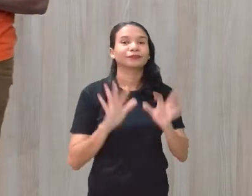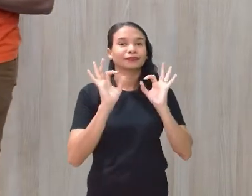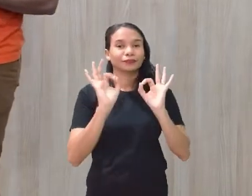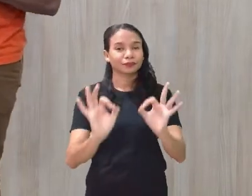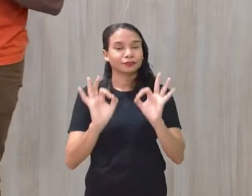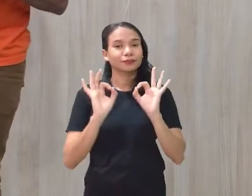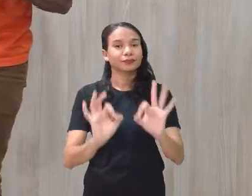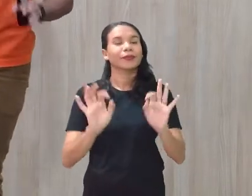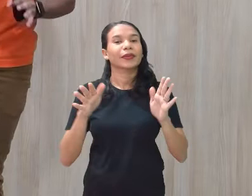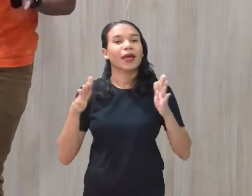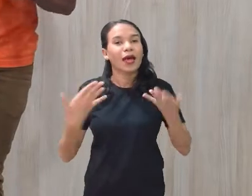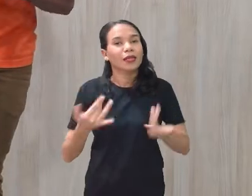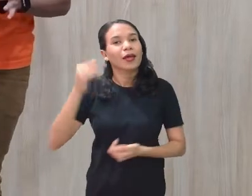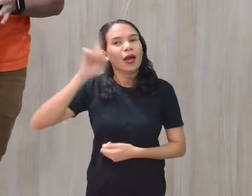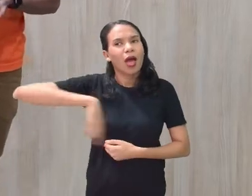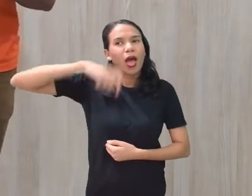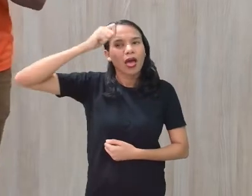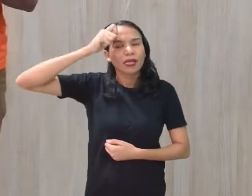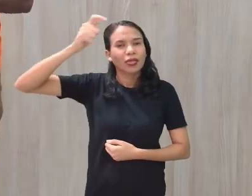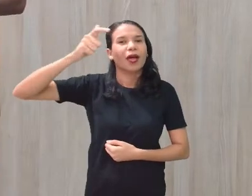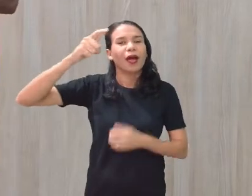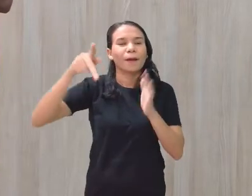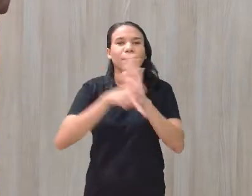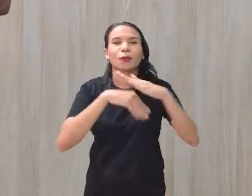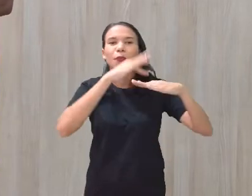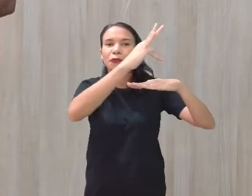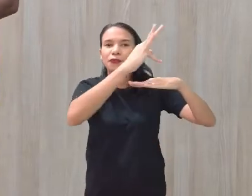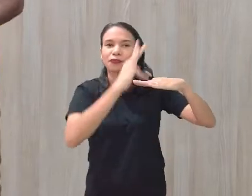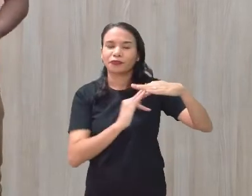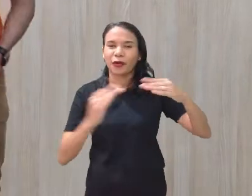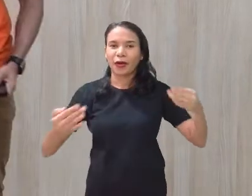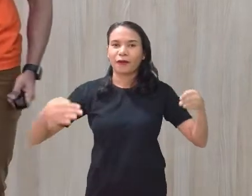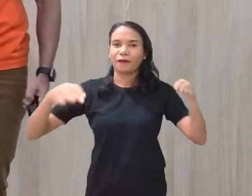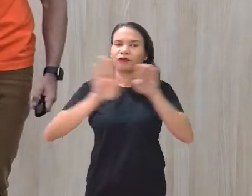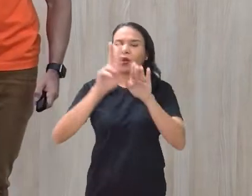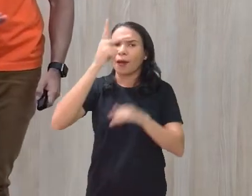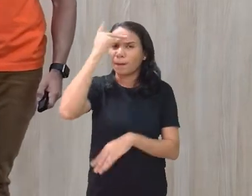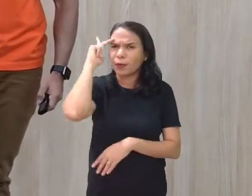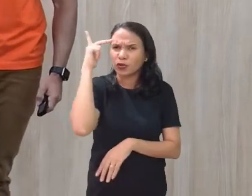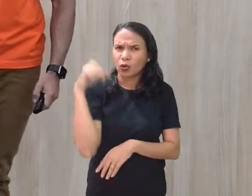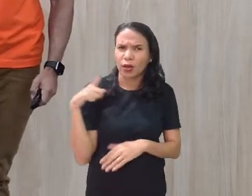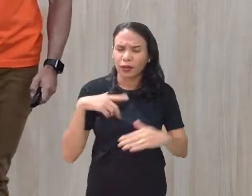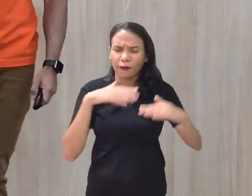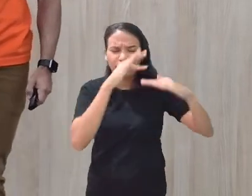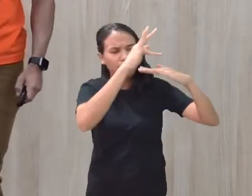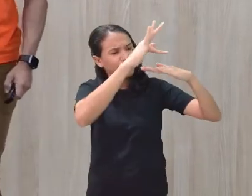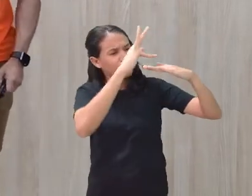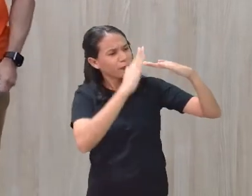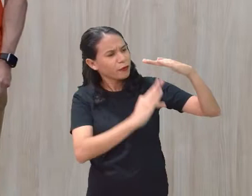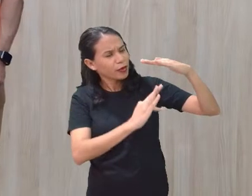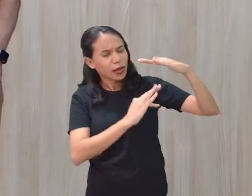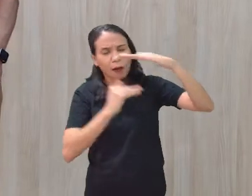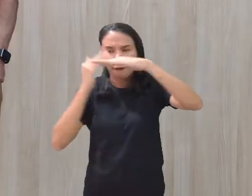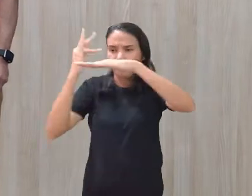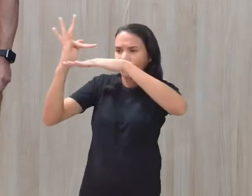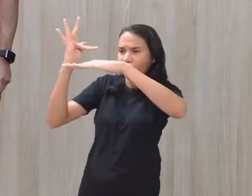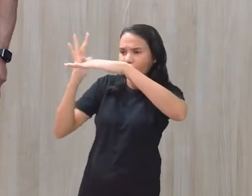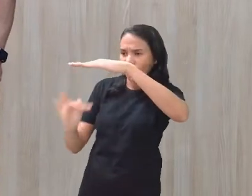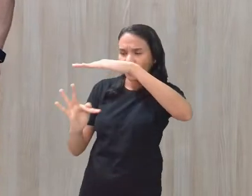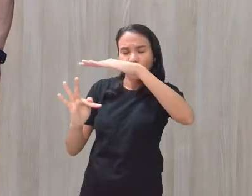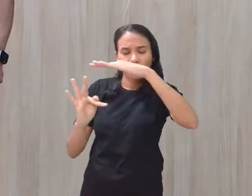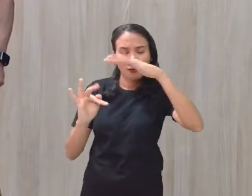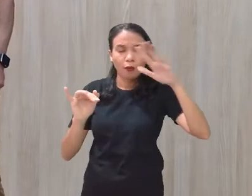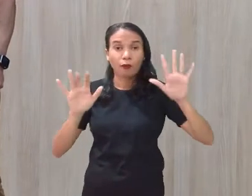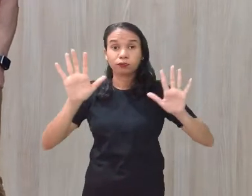certo? Então, essa é a ideia de fração equivalente. É você encontrar uma fração que essa